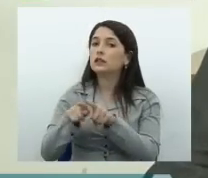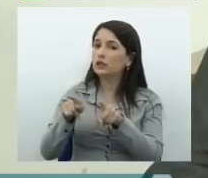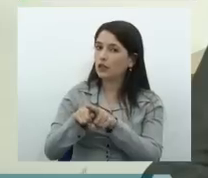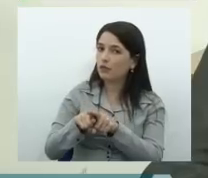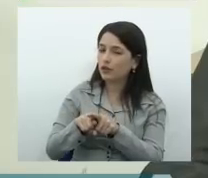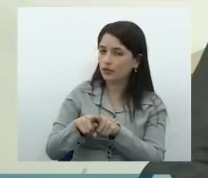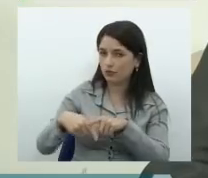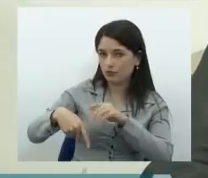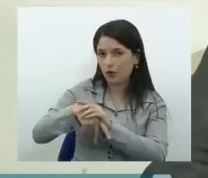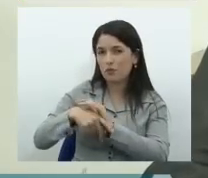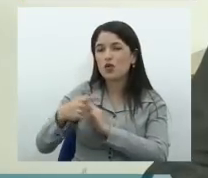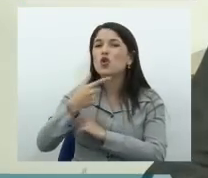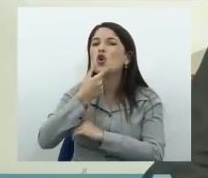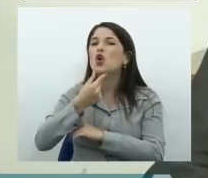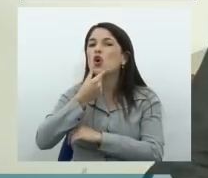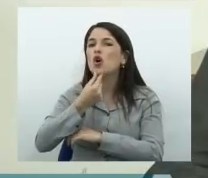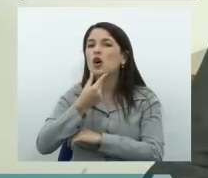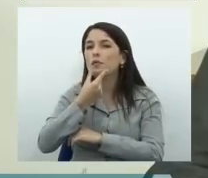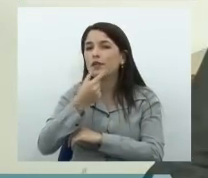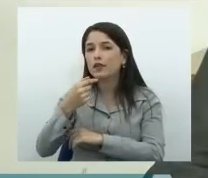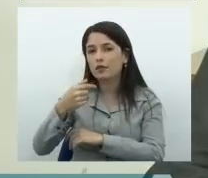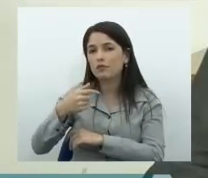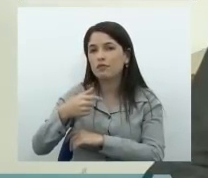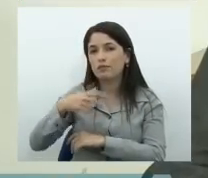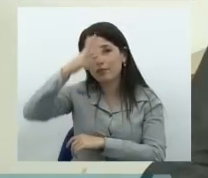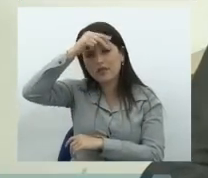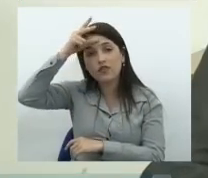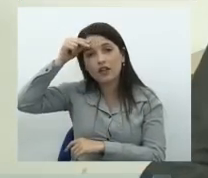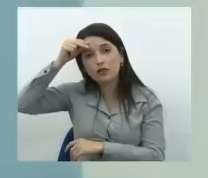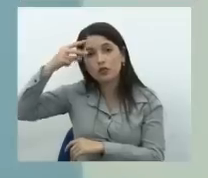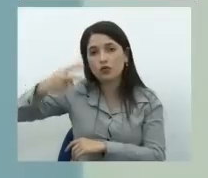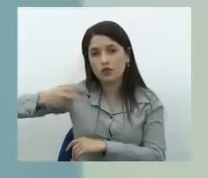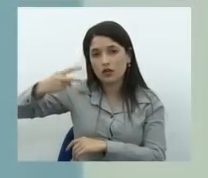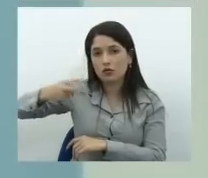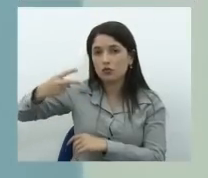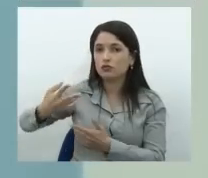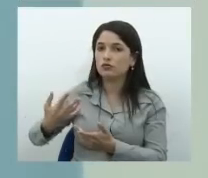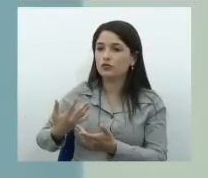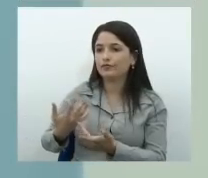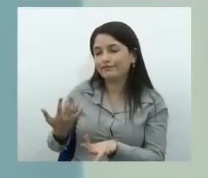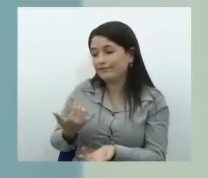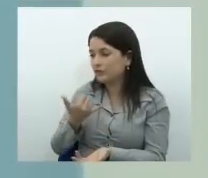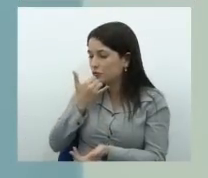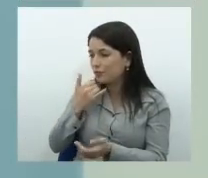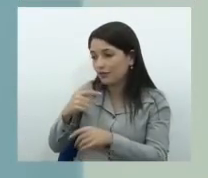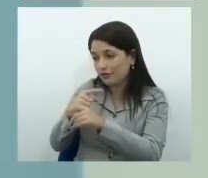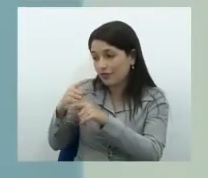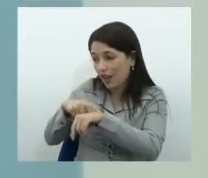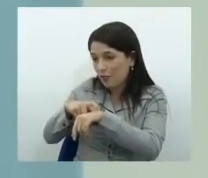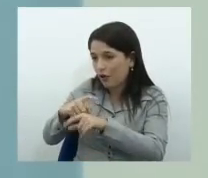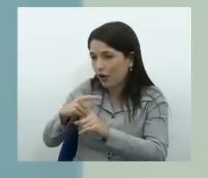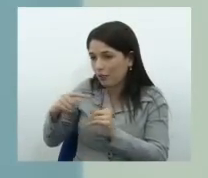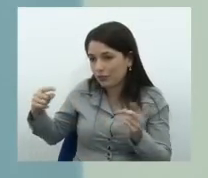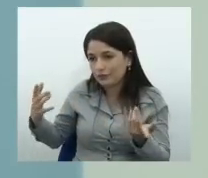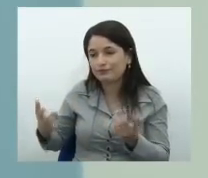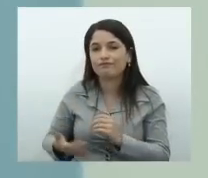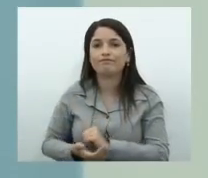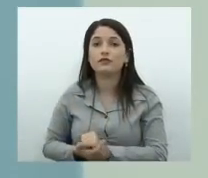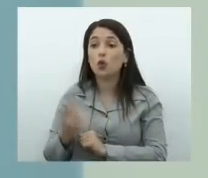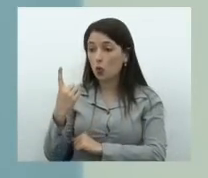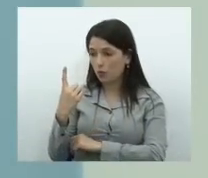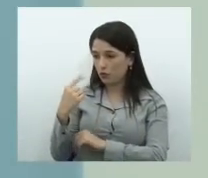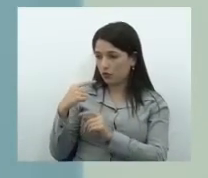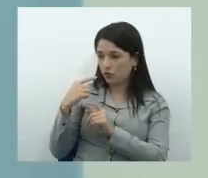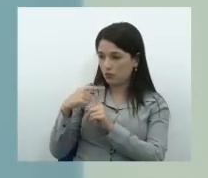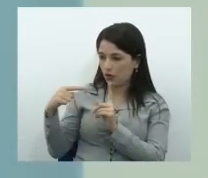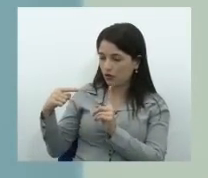vice-prefeito Moacir, é... Tempo esgotado, candidato, a pergunta é curta. 1 minuto e meio para sua resposta, candidato Carlos Roberto, por